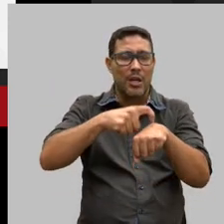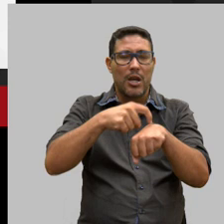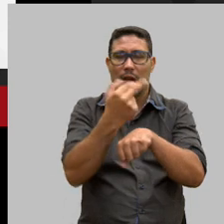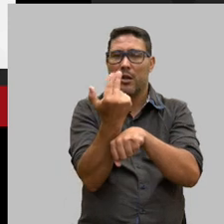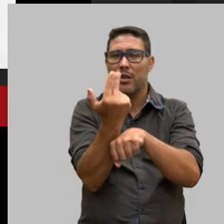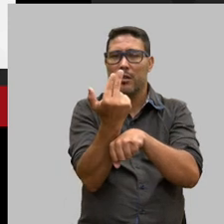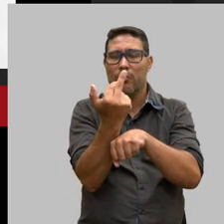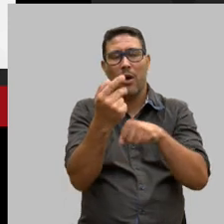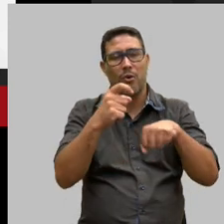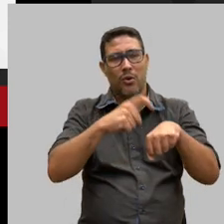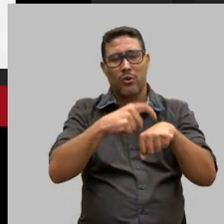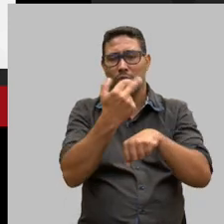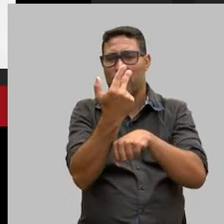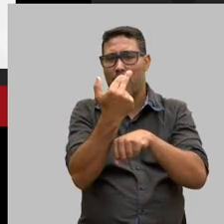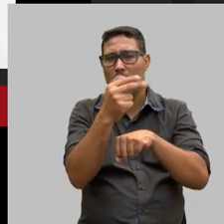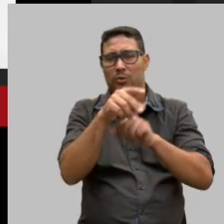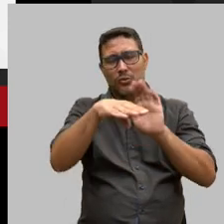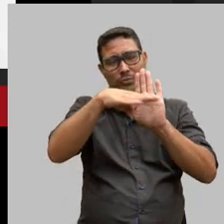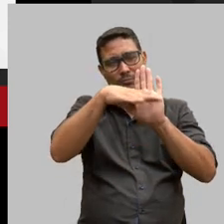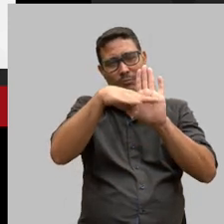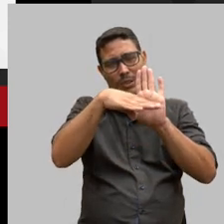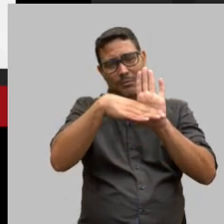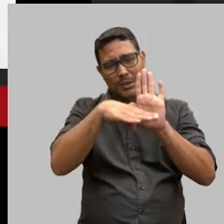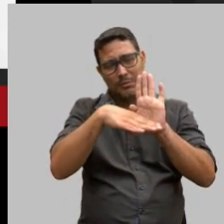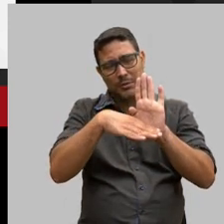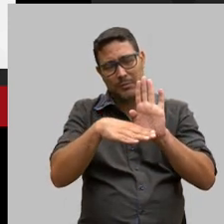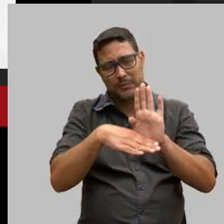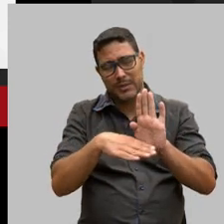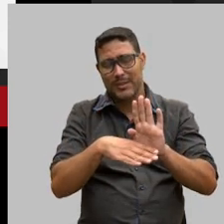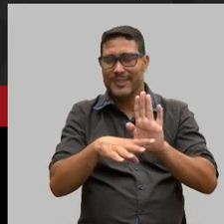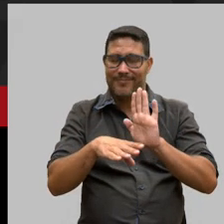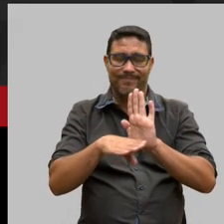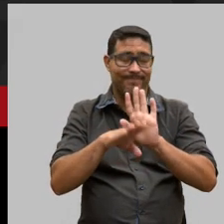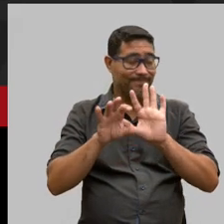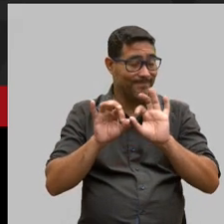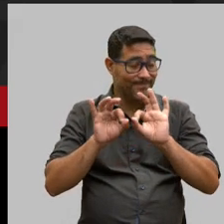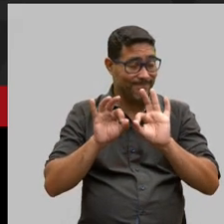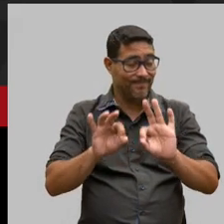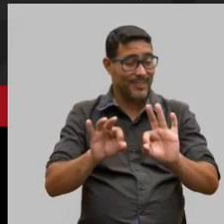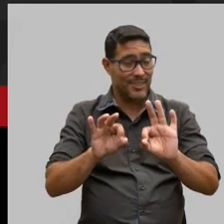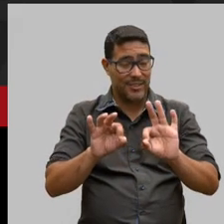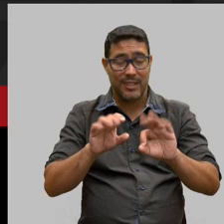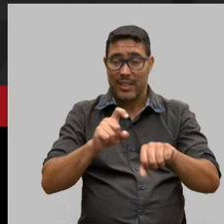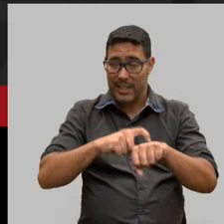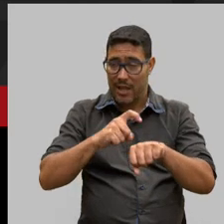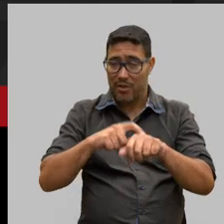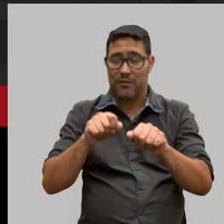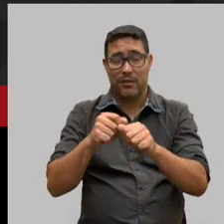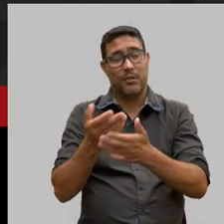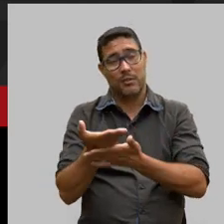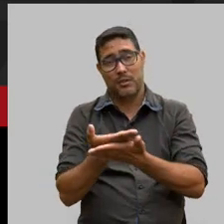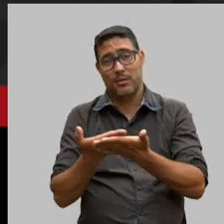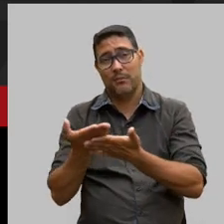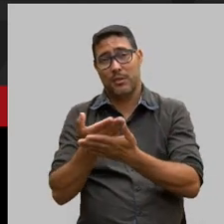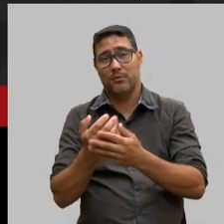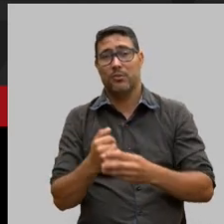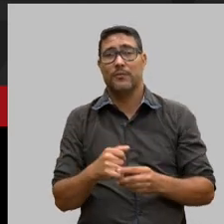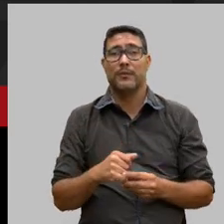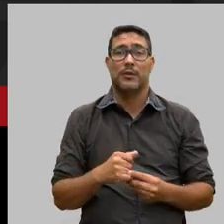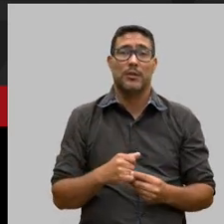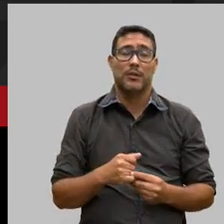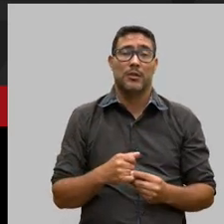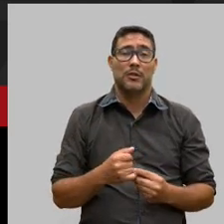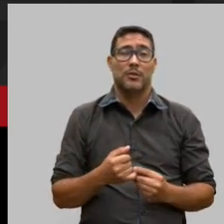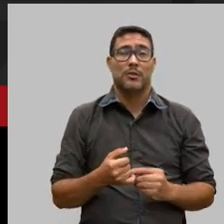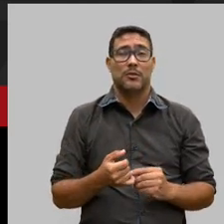falar assim ah é um detalhe bobo mas faz muita diferença para muitos pacientes na hora do atendimento